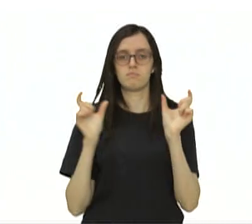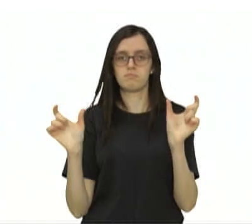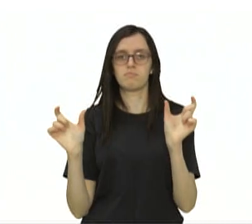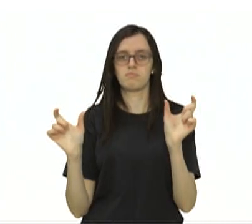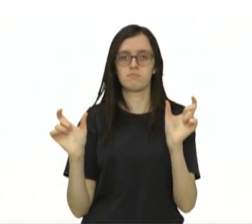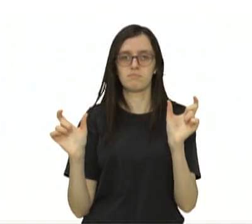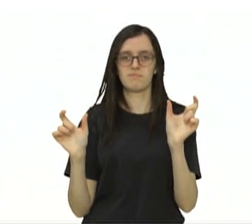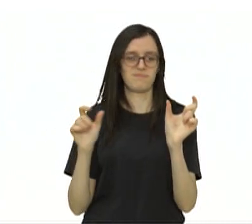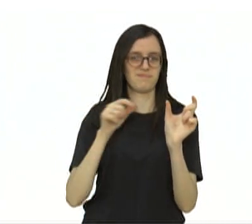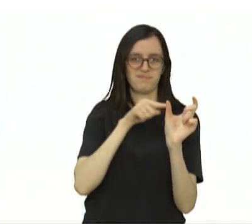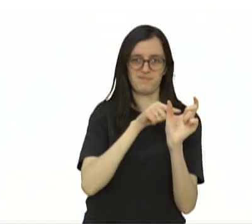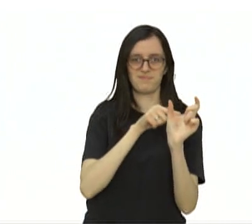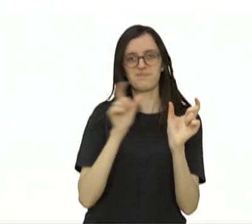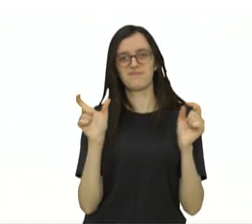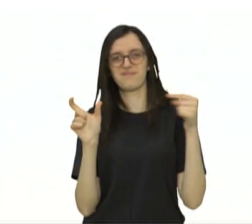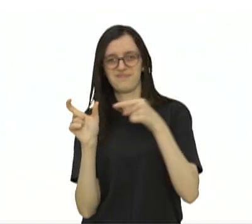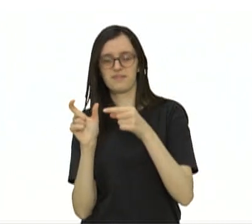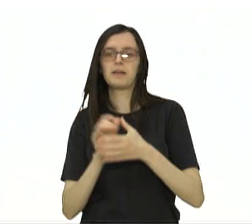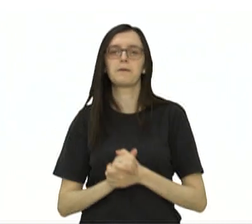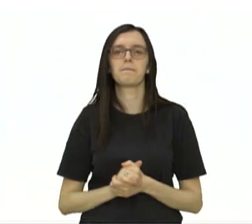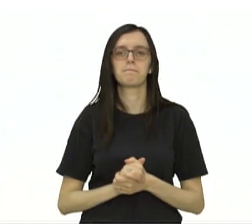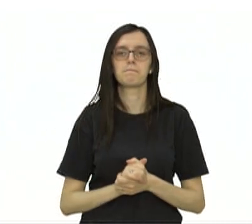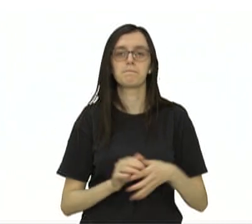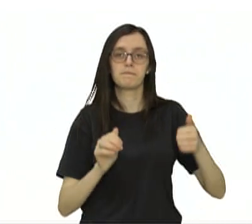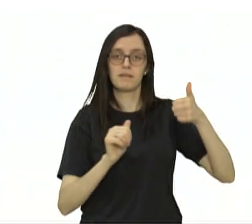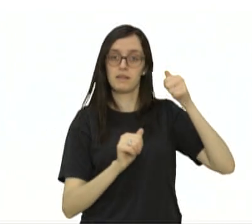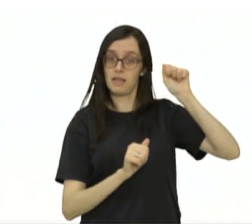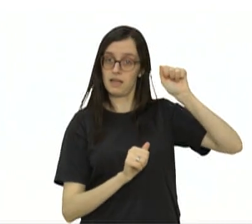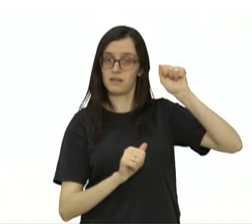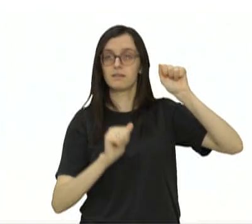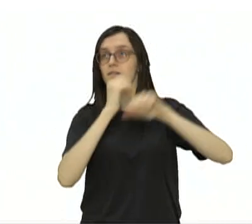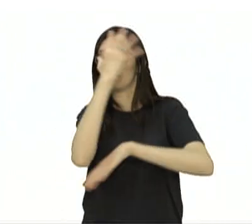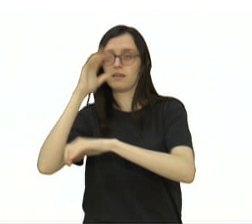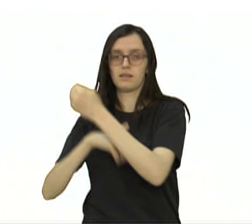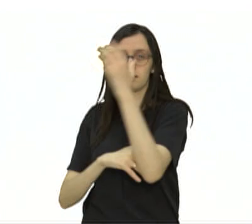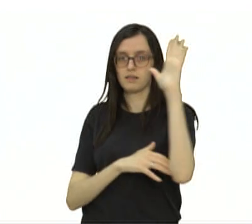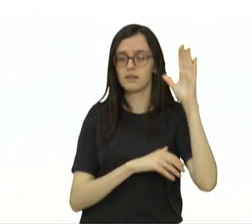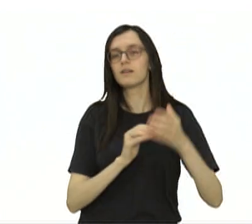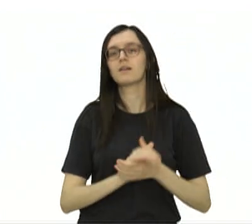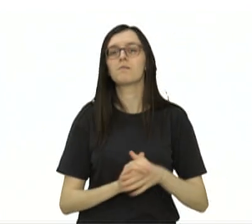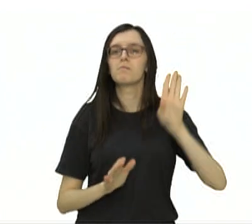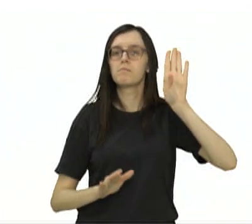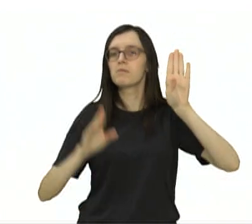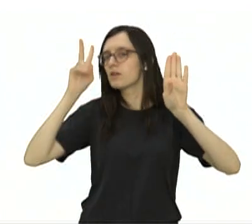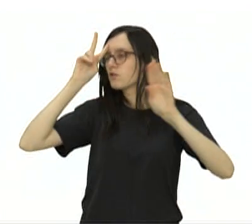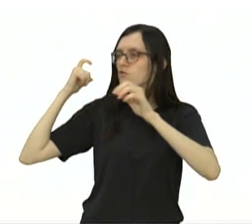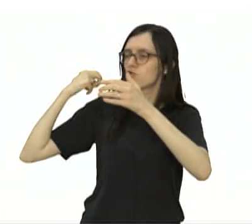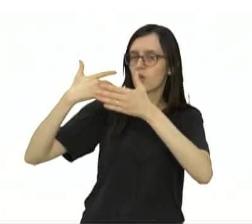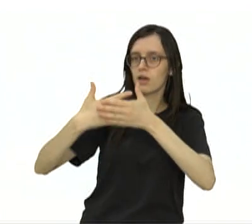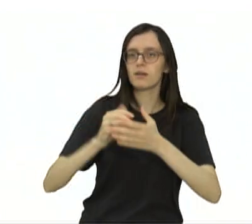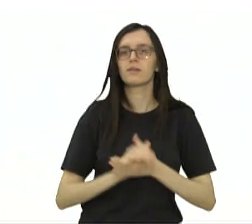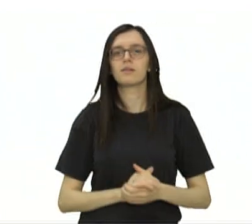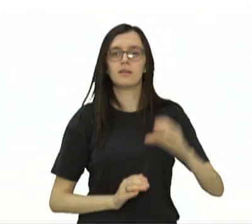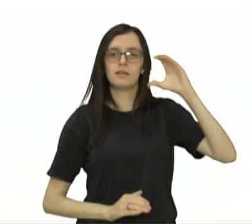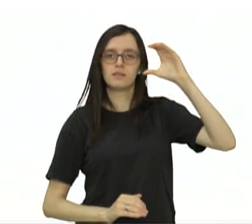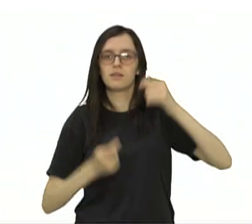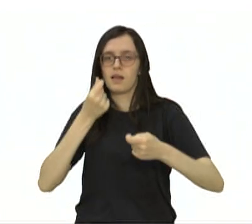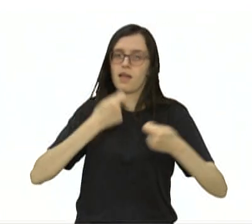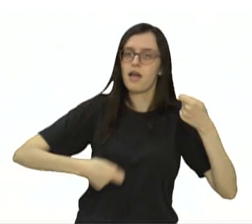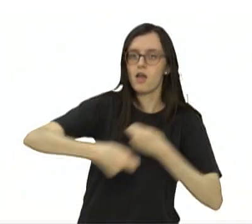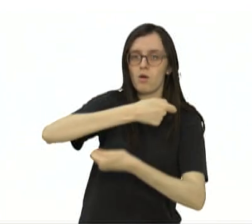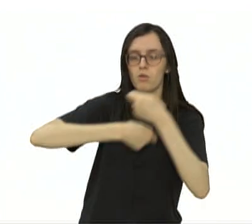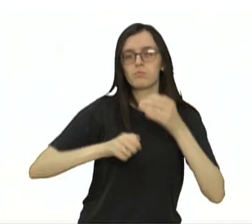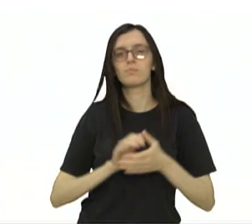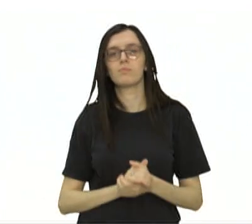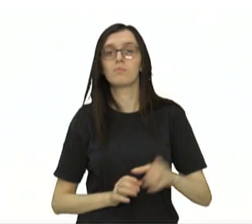e imediatas? Letra A, ambientais. Letra B, históricos. Letra C, econômicos. Letra